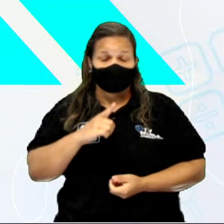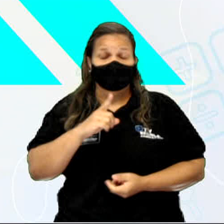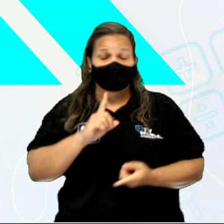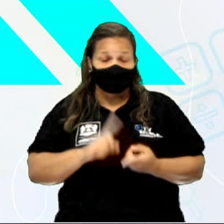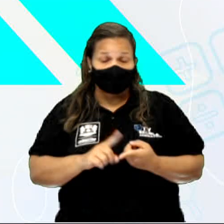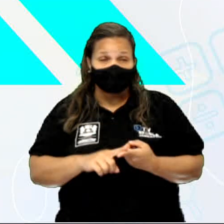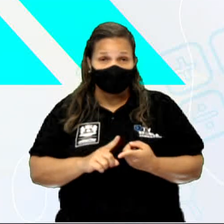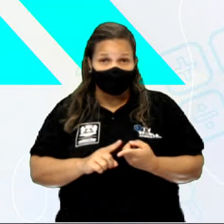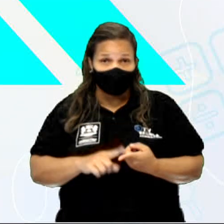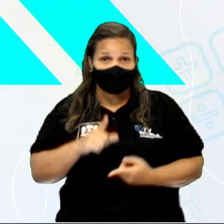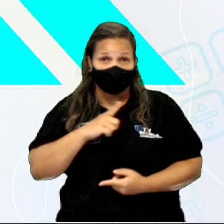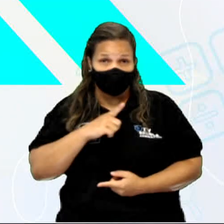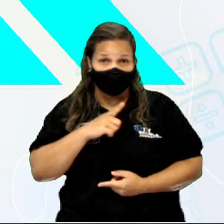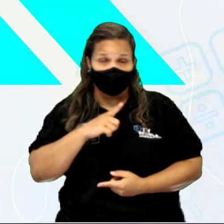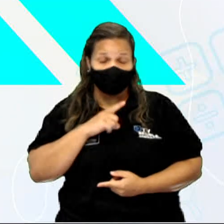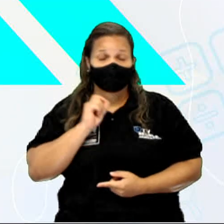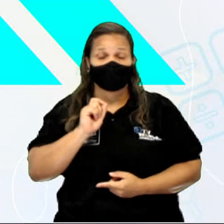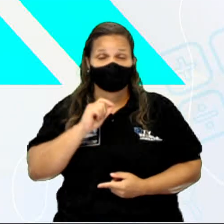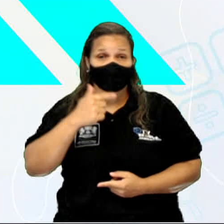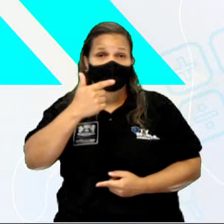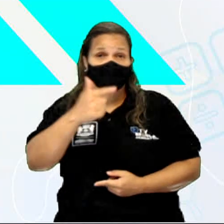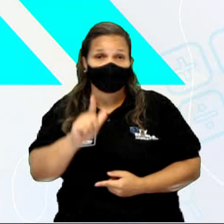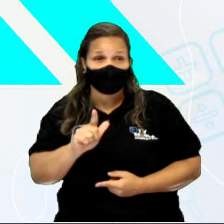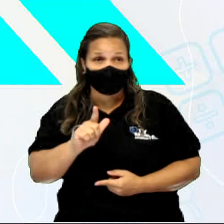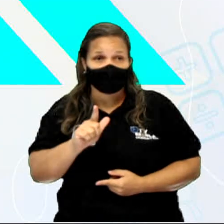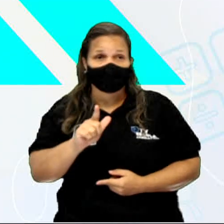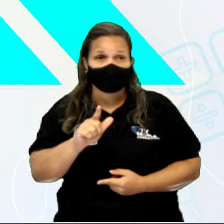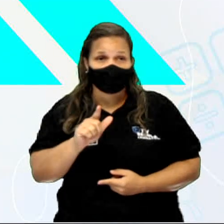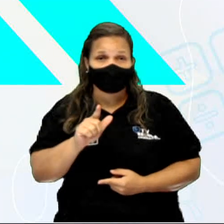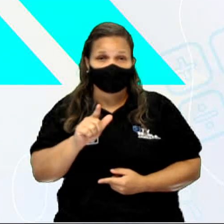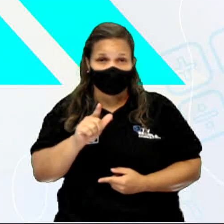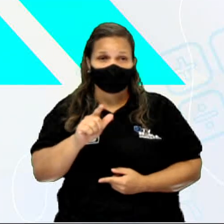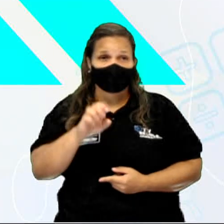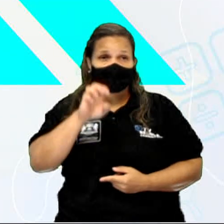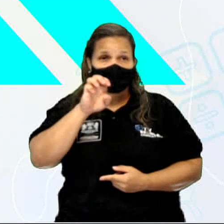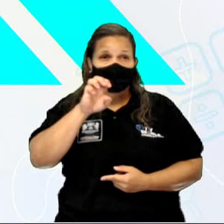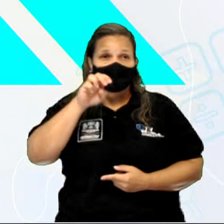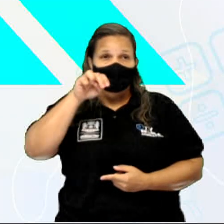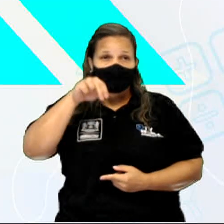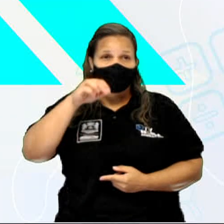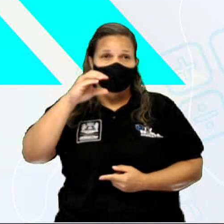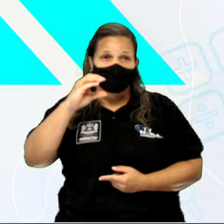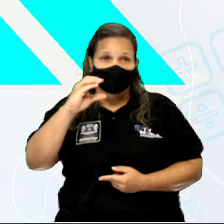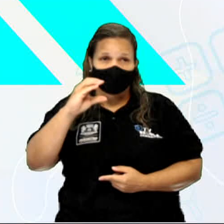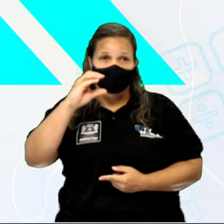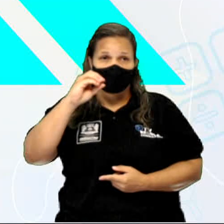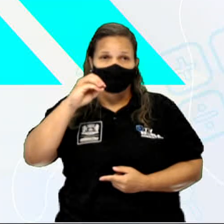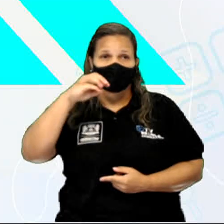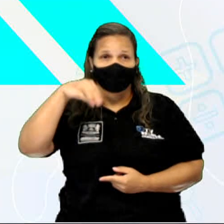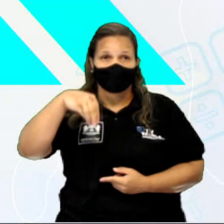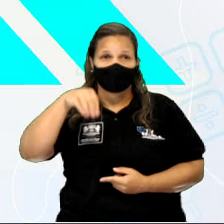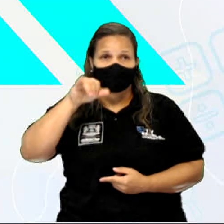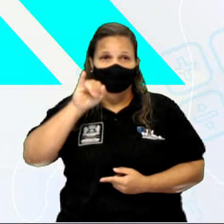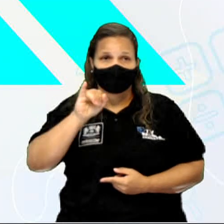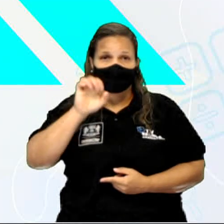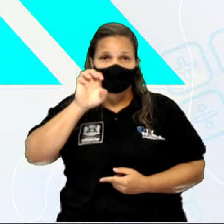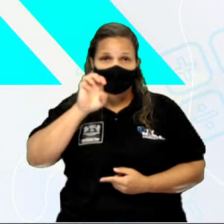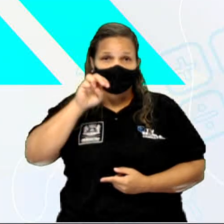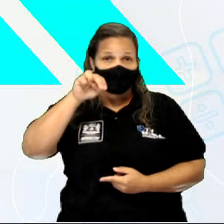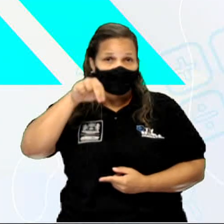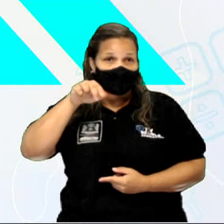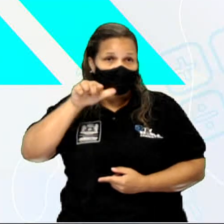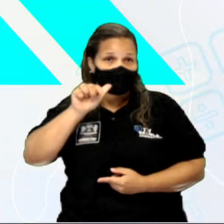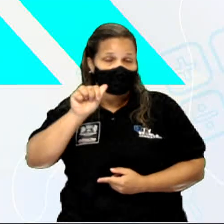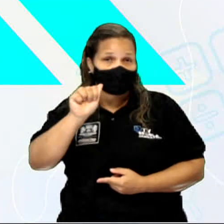Cuatequil e da mita, havia ainda a encomienda, quando os espanhóis confiavam a um outro contratante